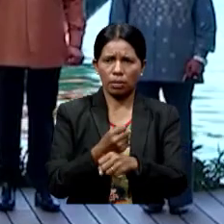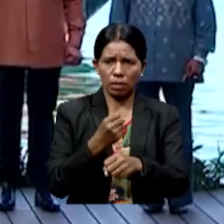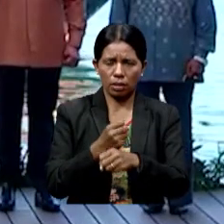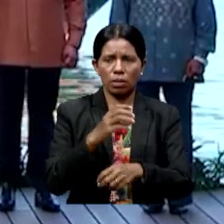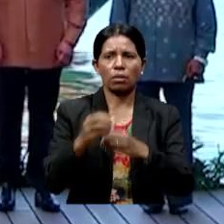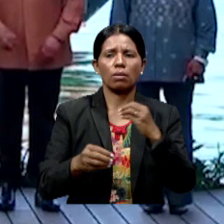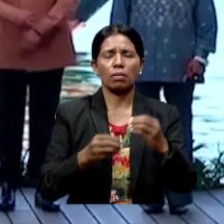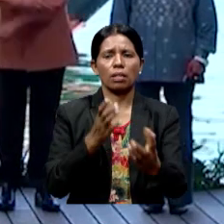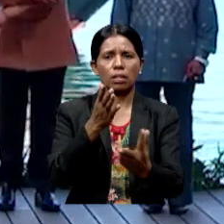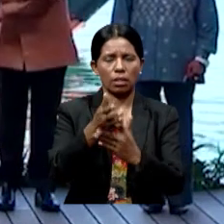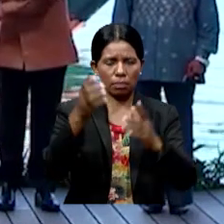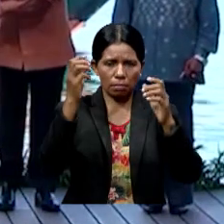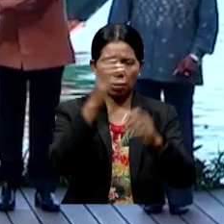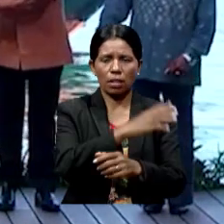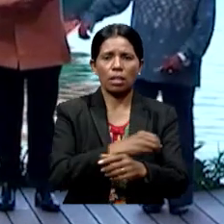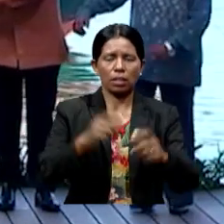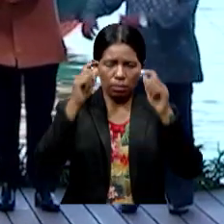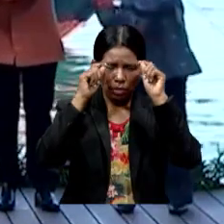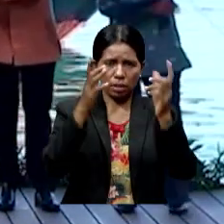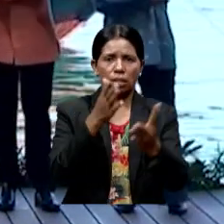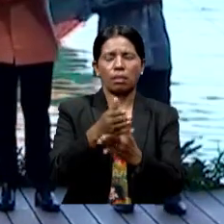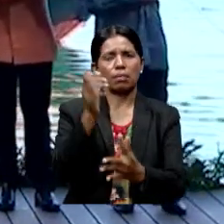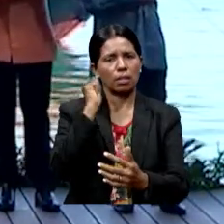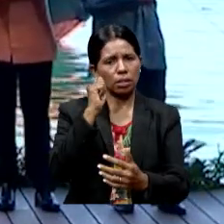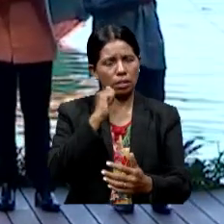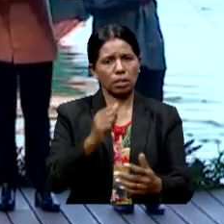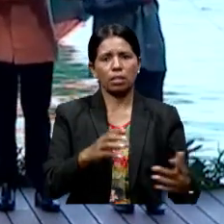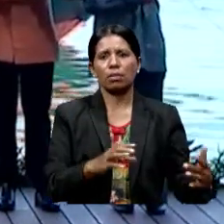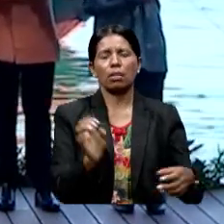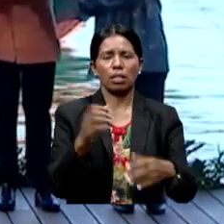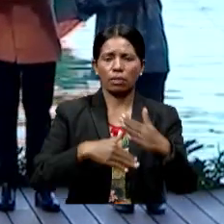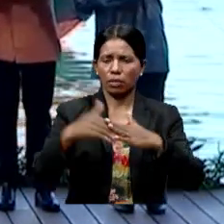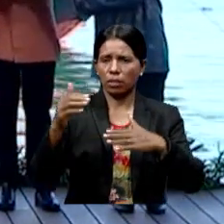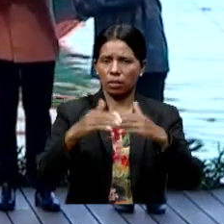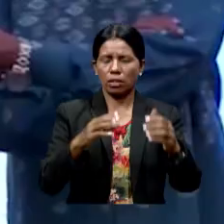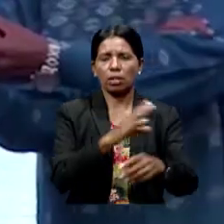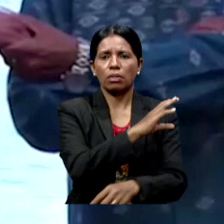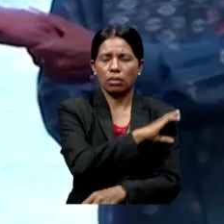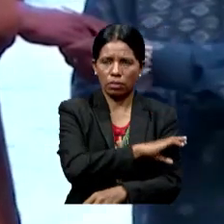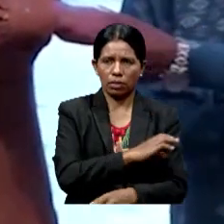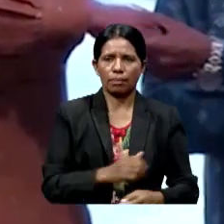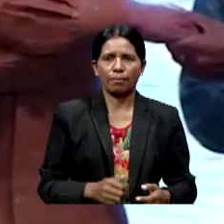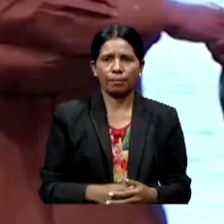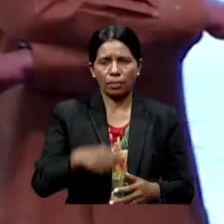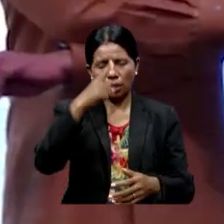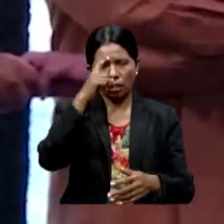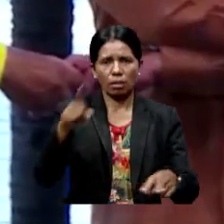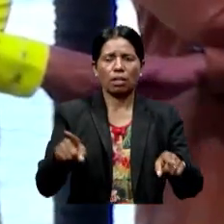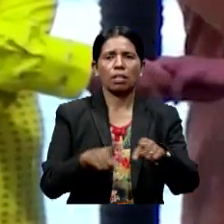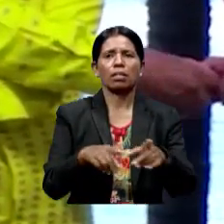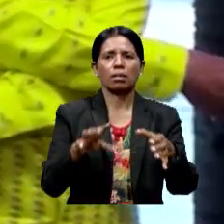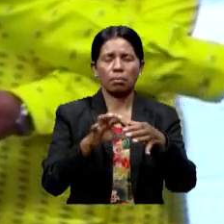kona badezão Timor-Leste nian ba ASEAN, liu ia setor infraestrutura no segurança. Tamba atu sai no dar